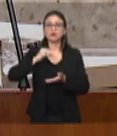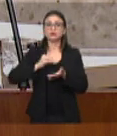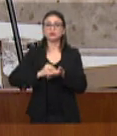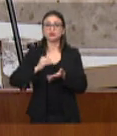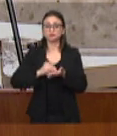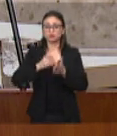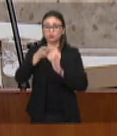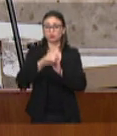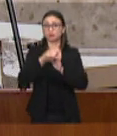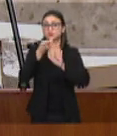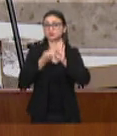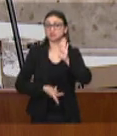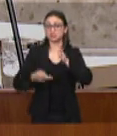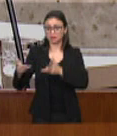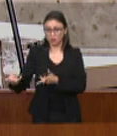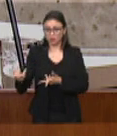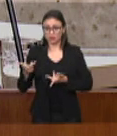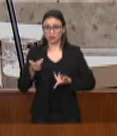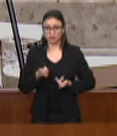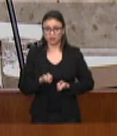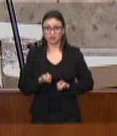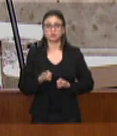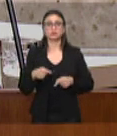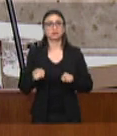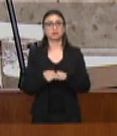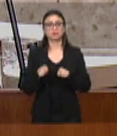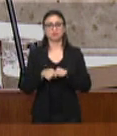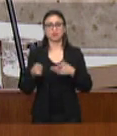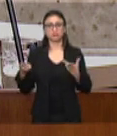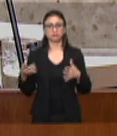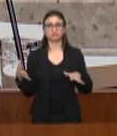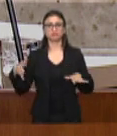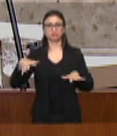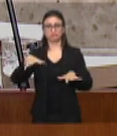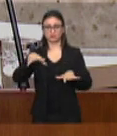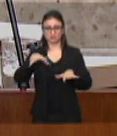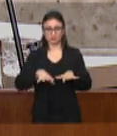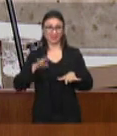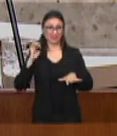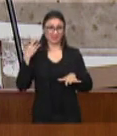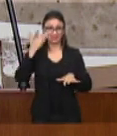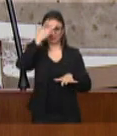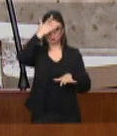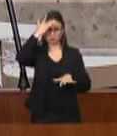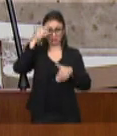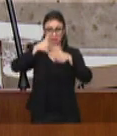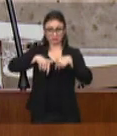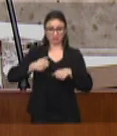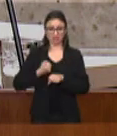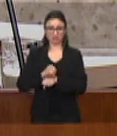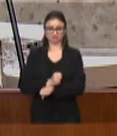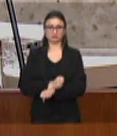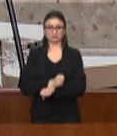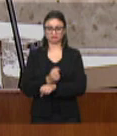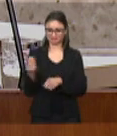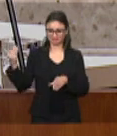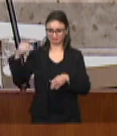um projeto de acolhida e de inserção dos ex-escravizados na estrutura